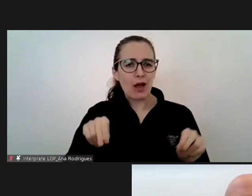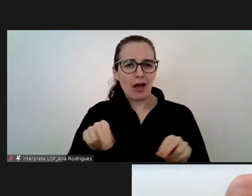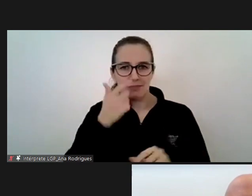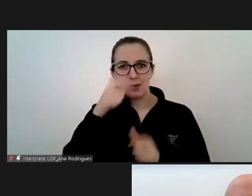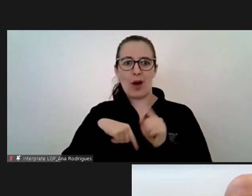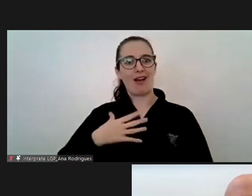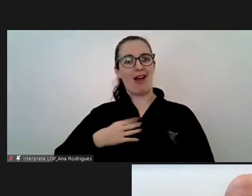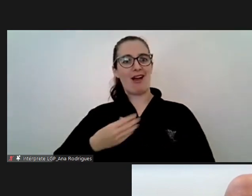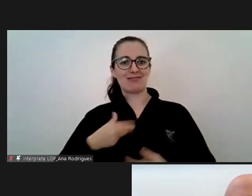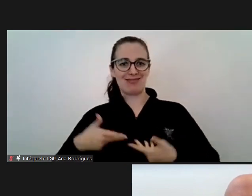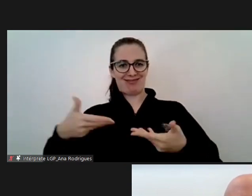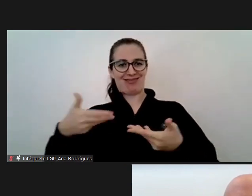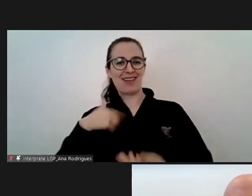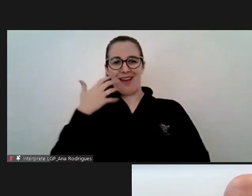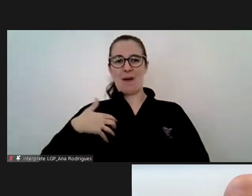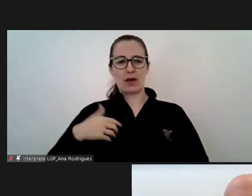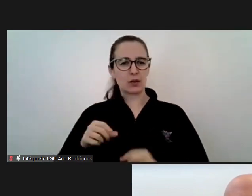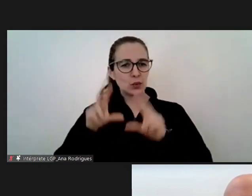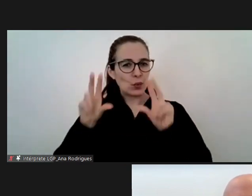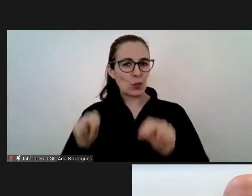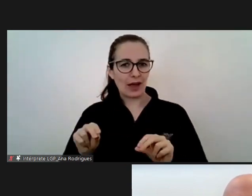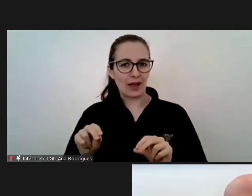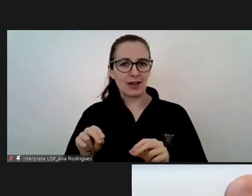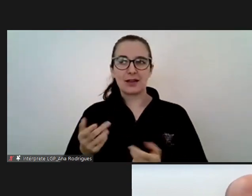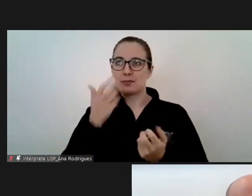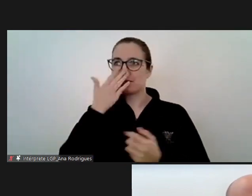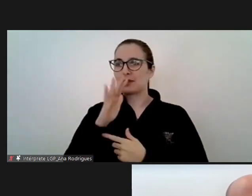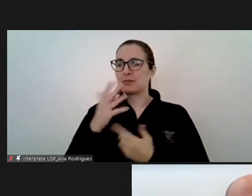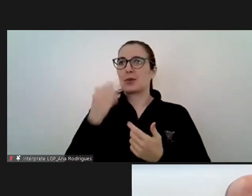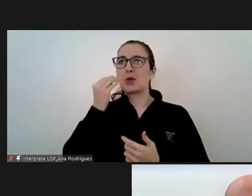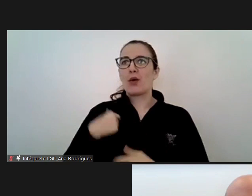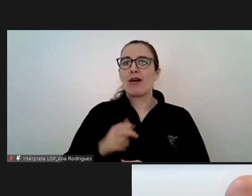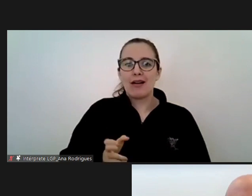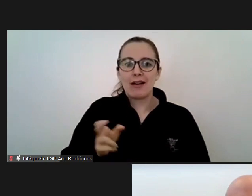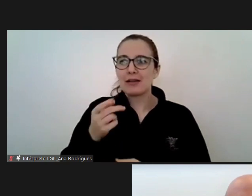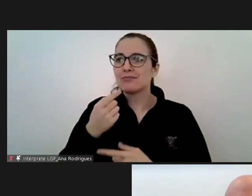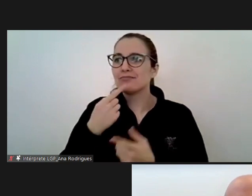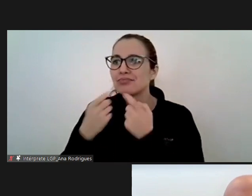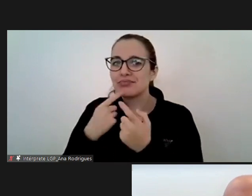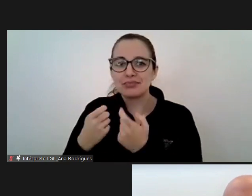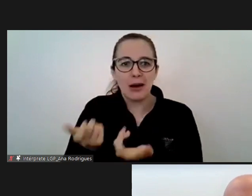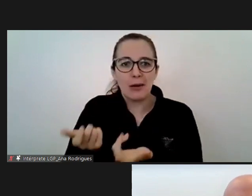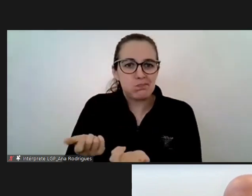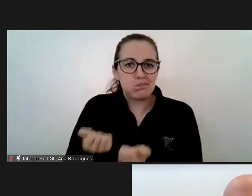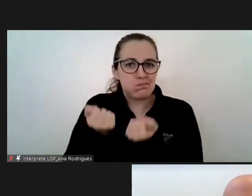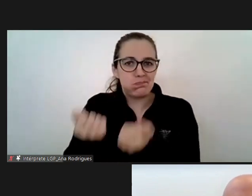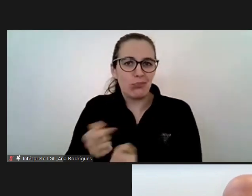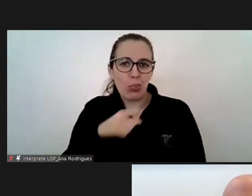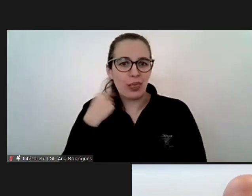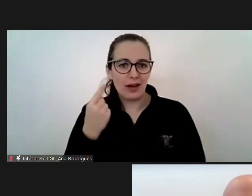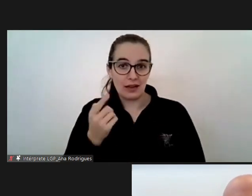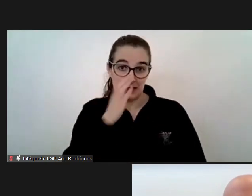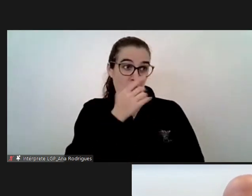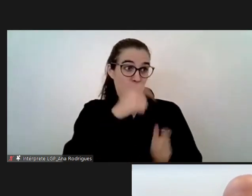se apresentar como abstencionistas. E nós queremos entrevistar os abstencionistas, não é os que participam nas eleições, porque esses já sabemos que votam. E aqui há talvez